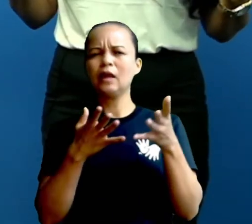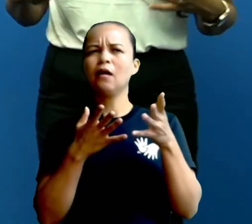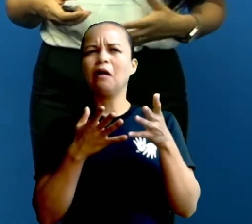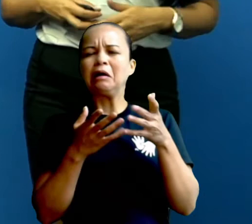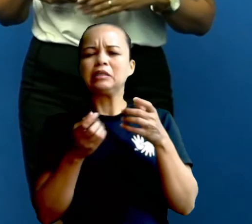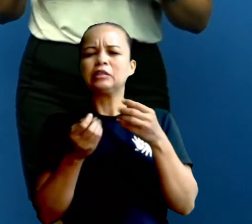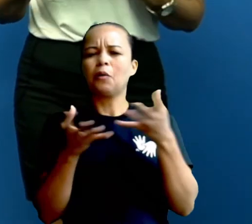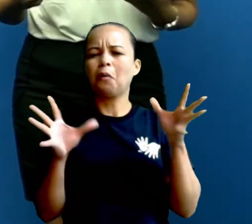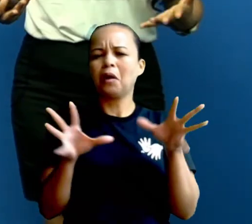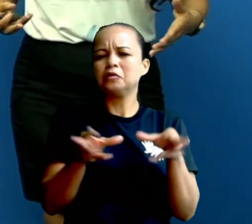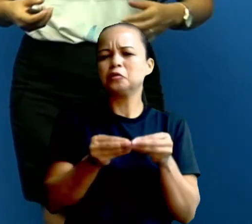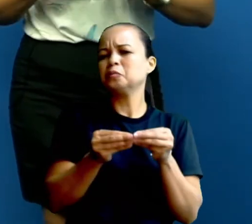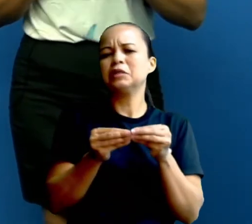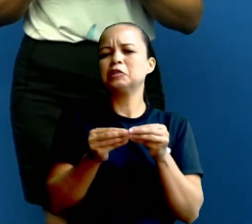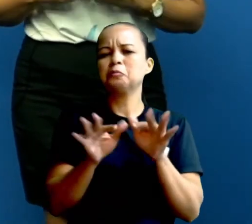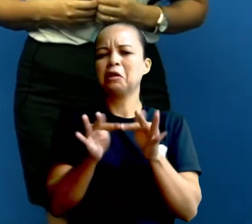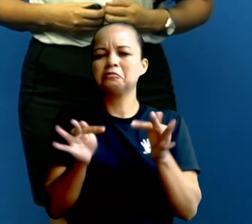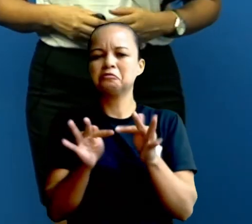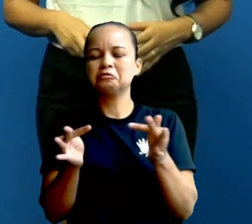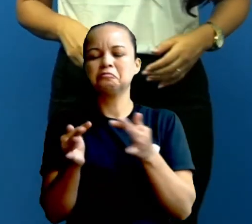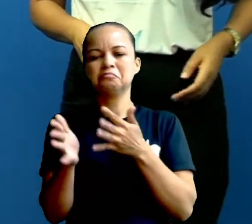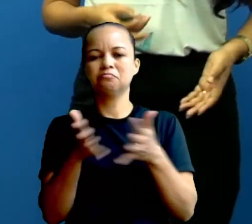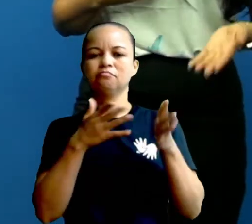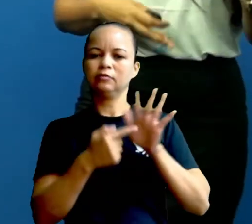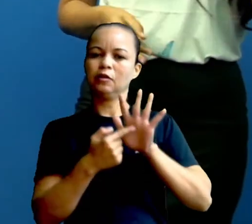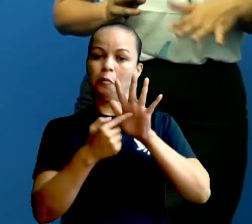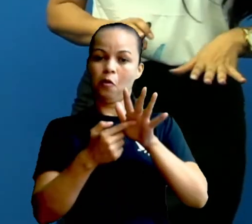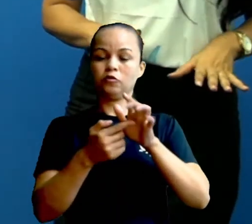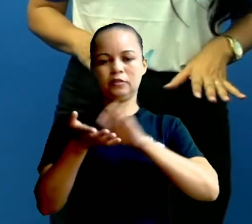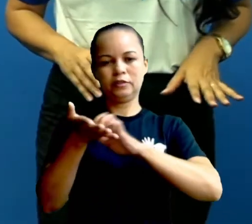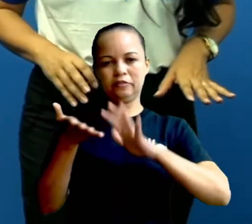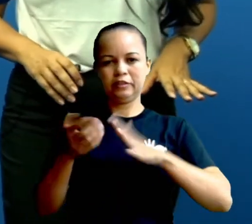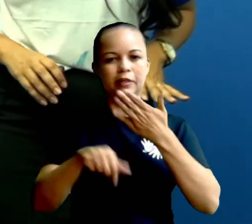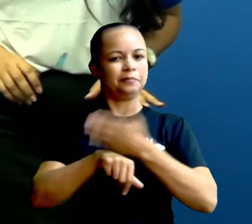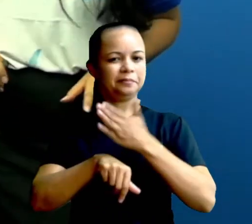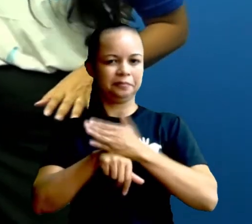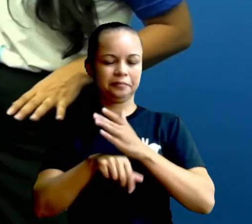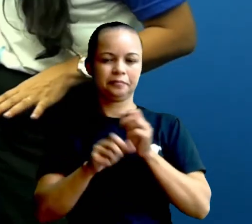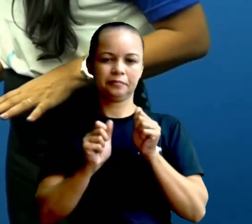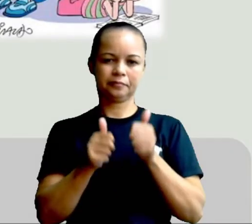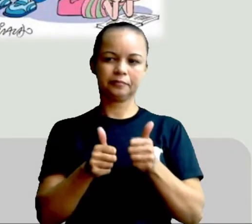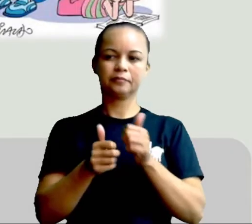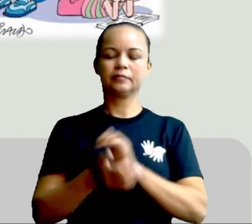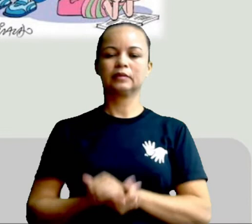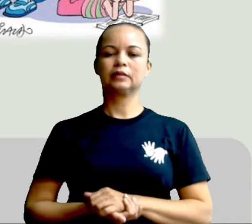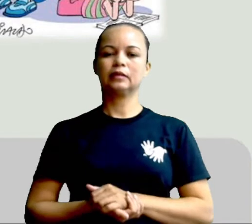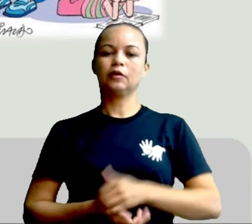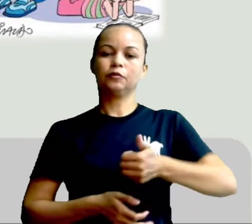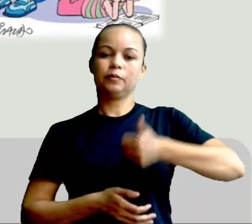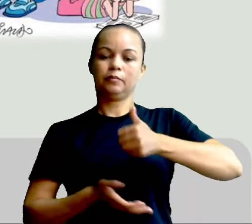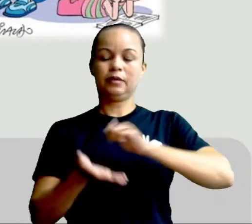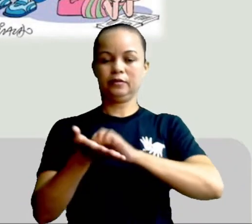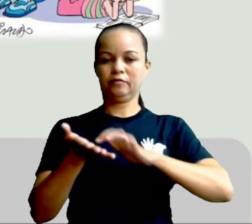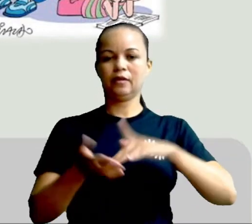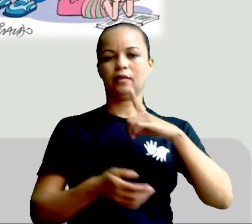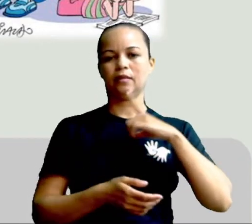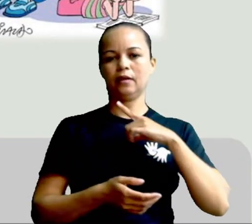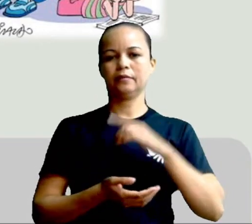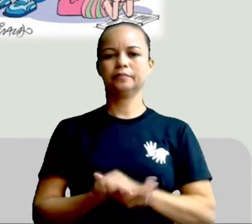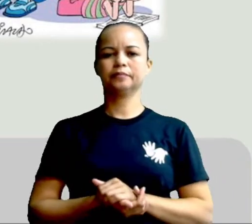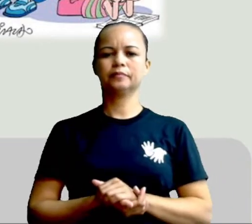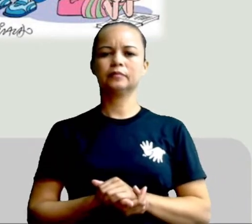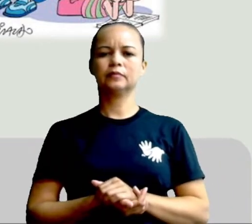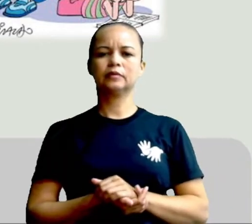muito grande, é um assunto resumido, um assunto simples. Então, já trouxe aqui exercícios para a gente praticar. Então, nesse primeiro exercício, temos